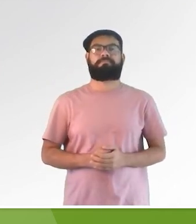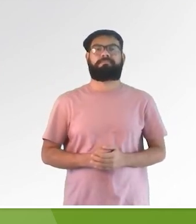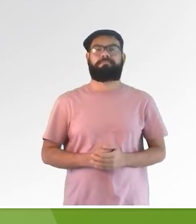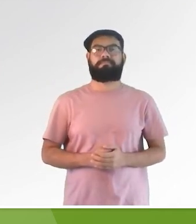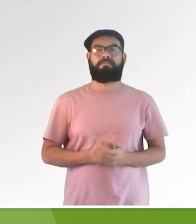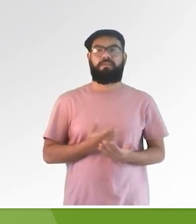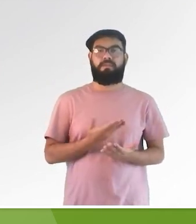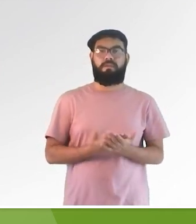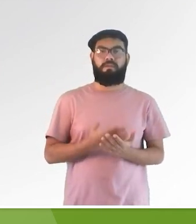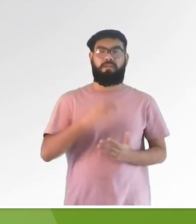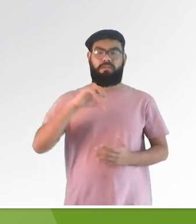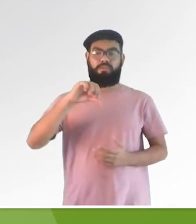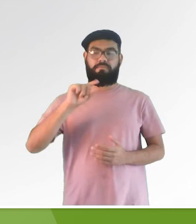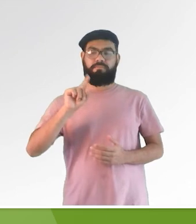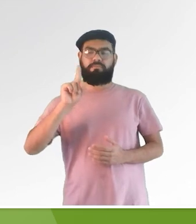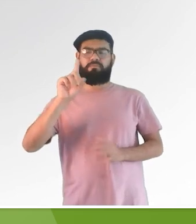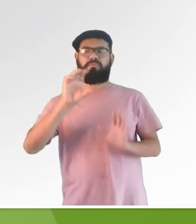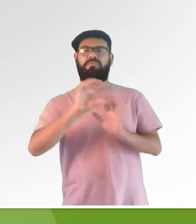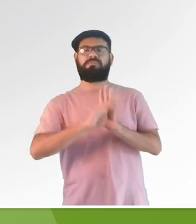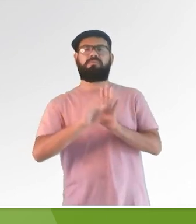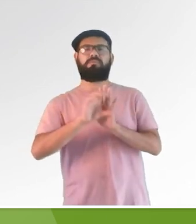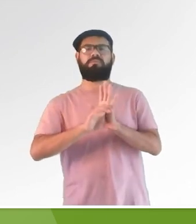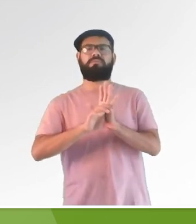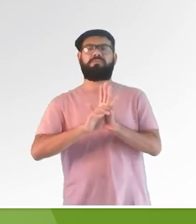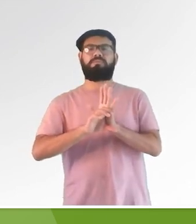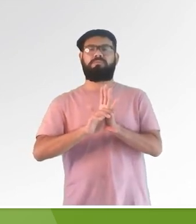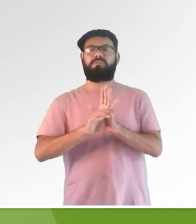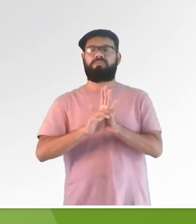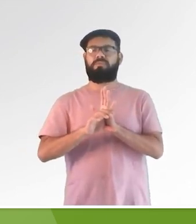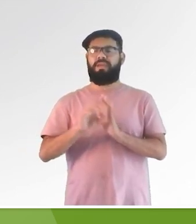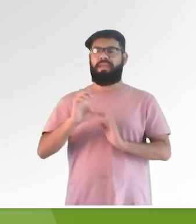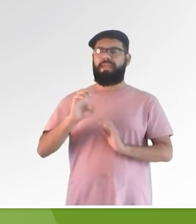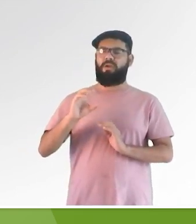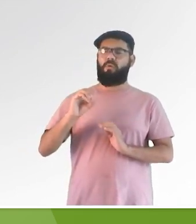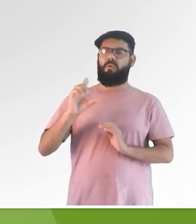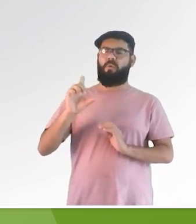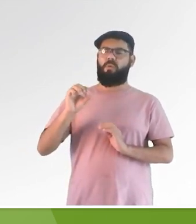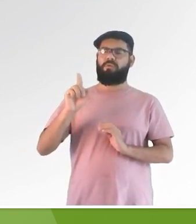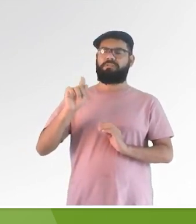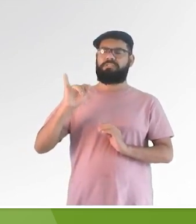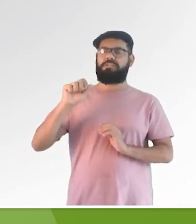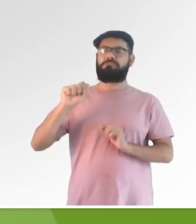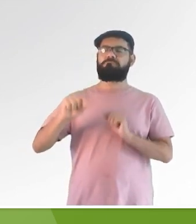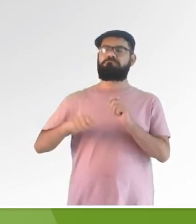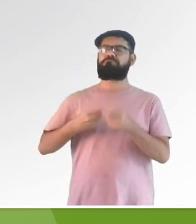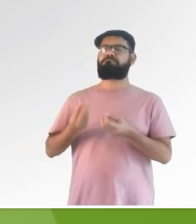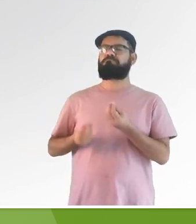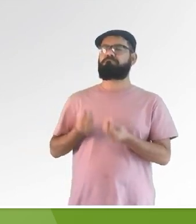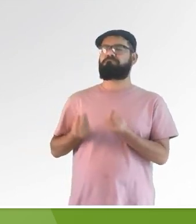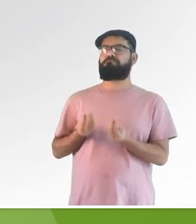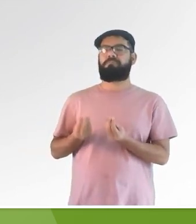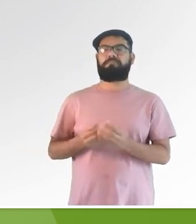Aula 9.1, conteúdo: Fundamentos da Ecologia.